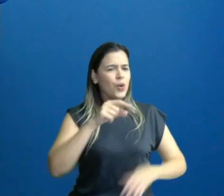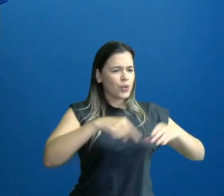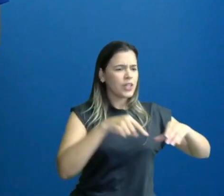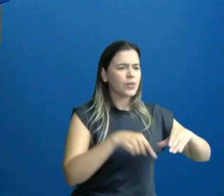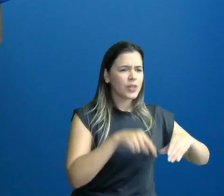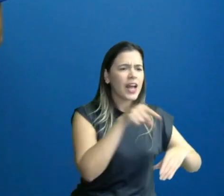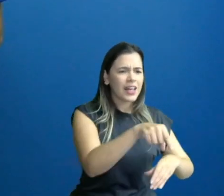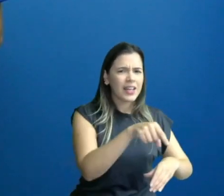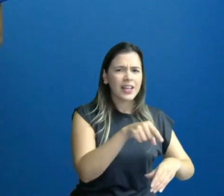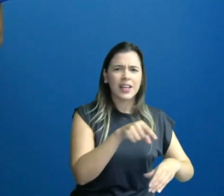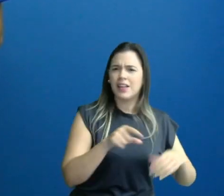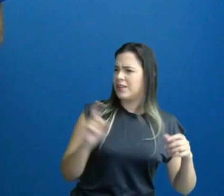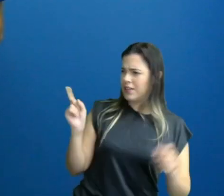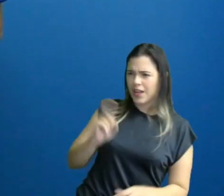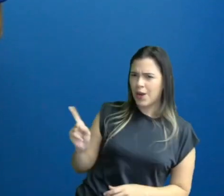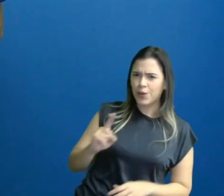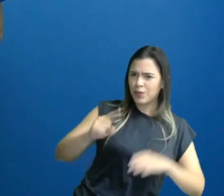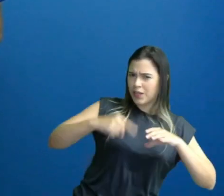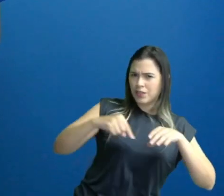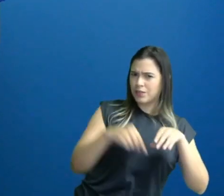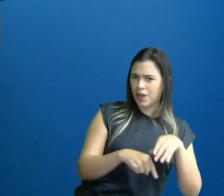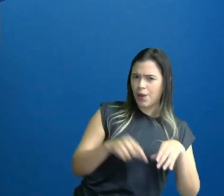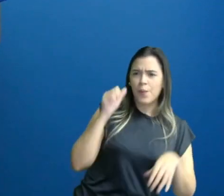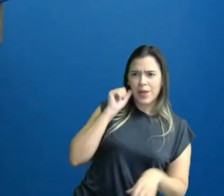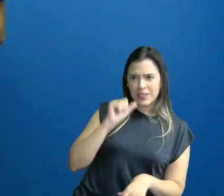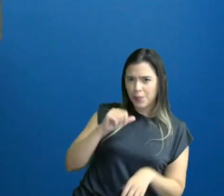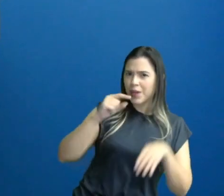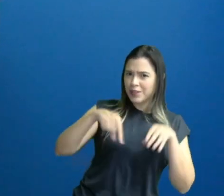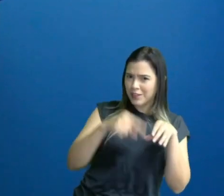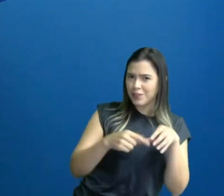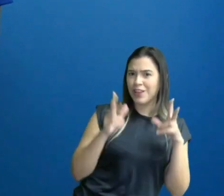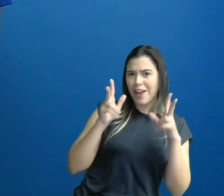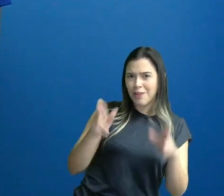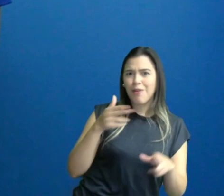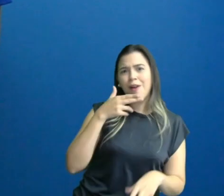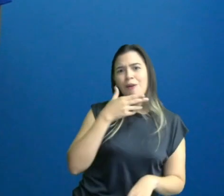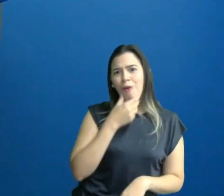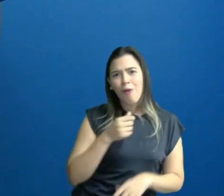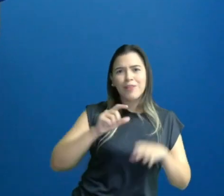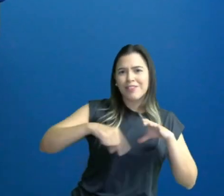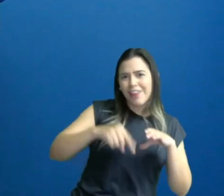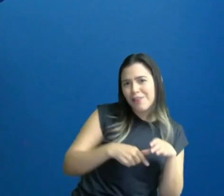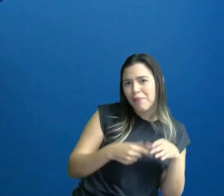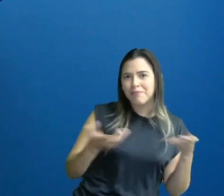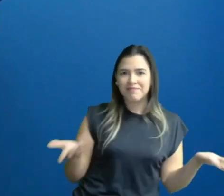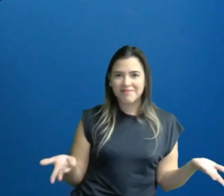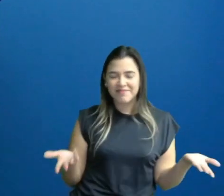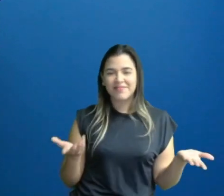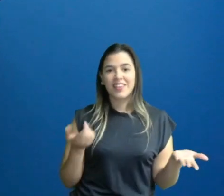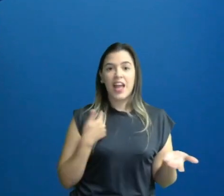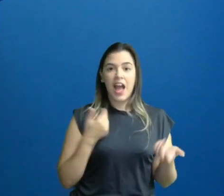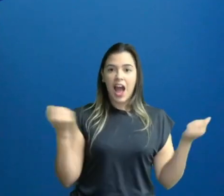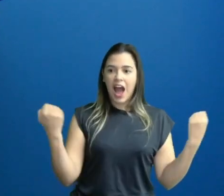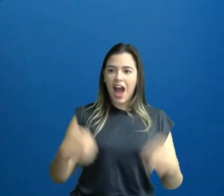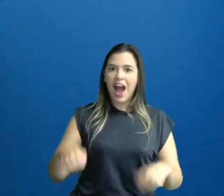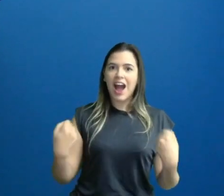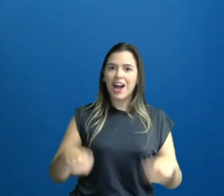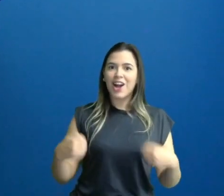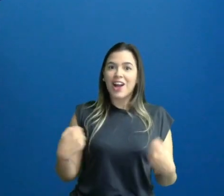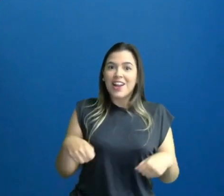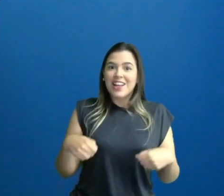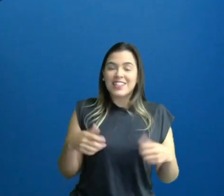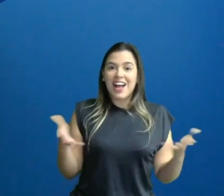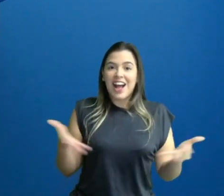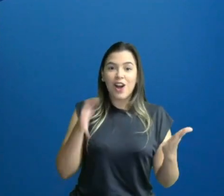Tatu tá aí não os achou não tá mais a mulher do Tatu tando mesmo que eu tô tá lança esse desafio para